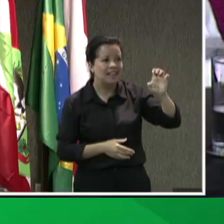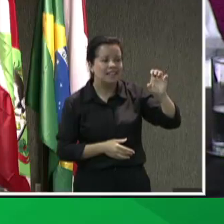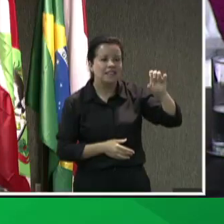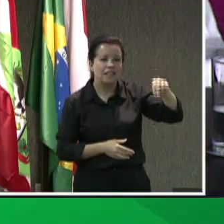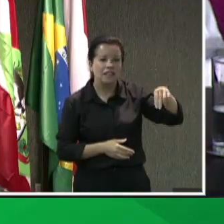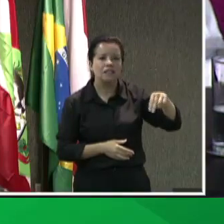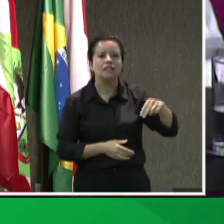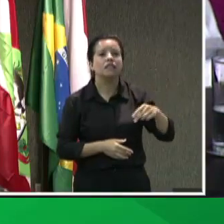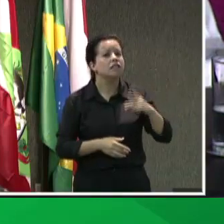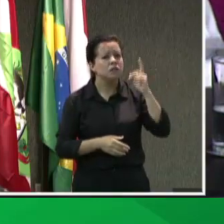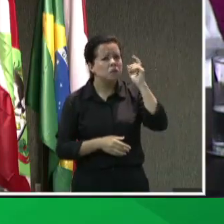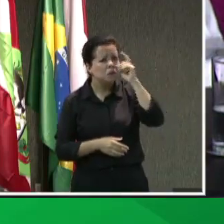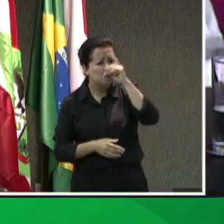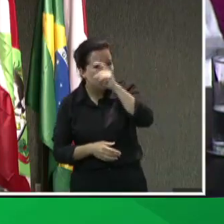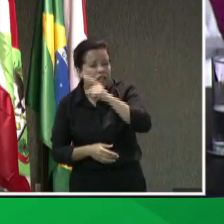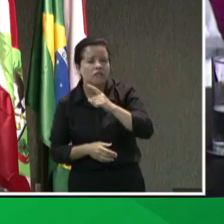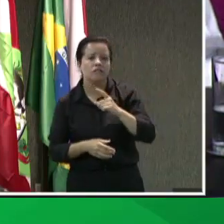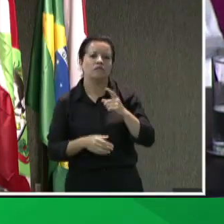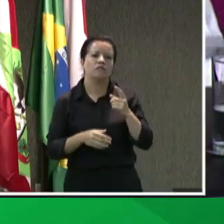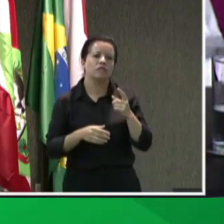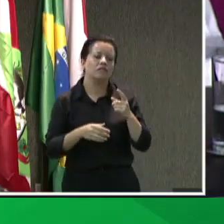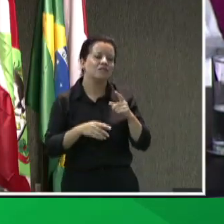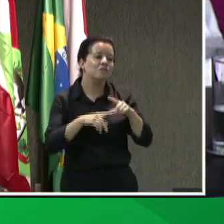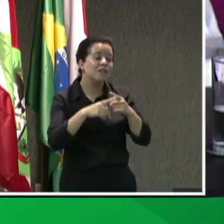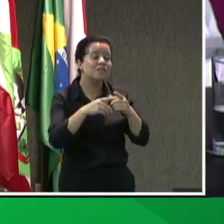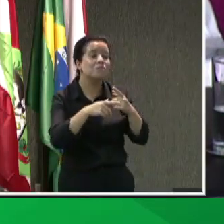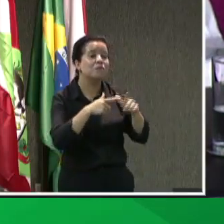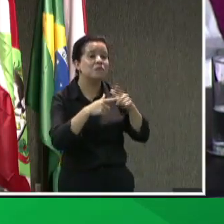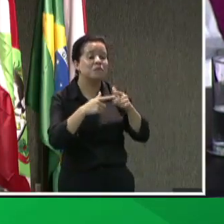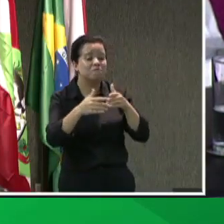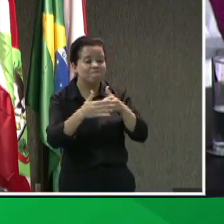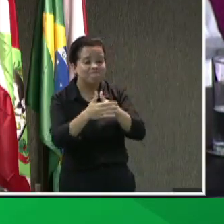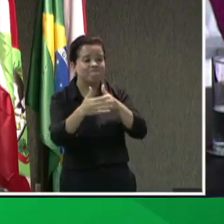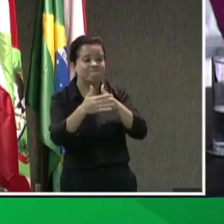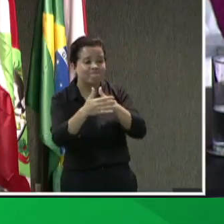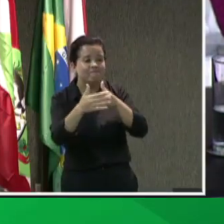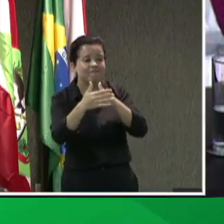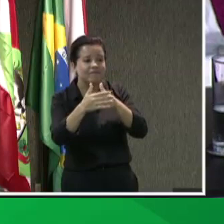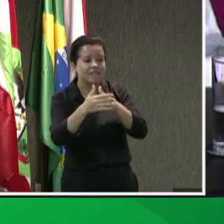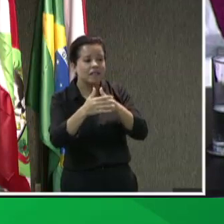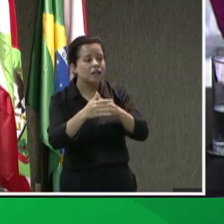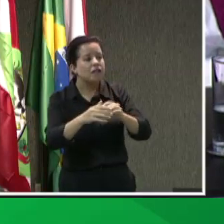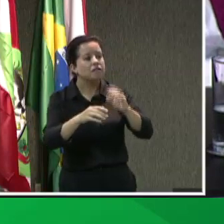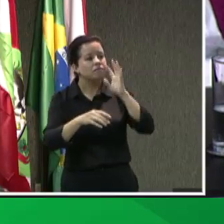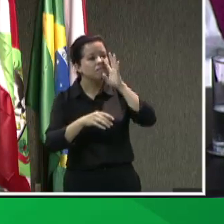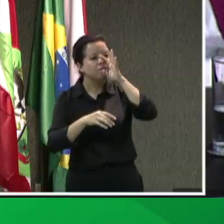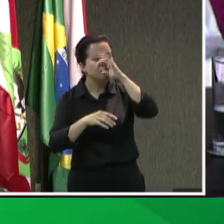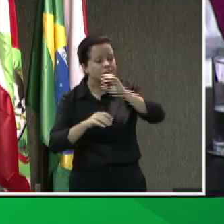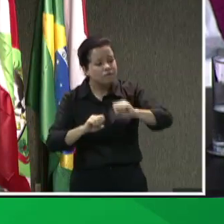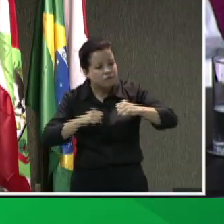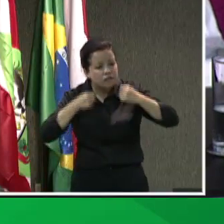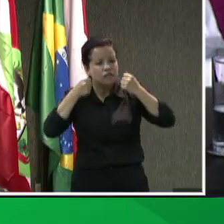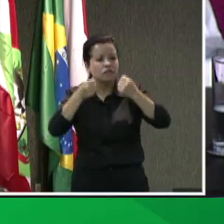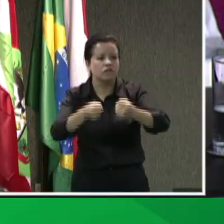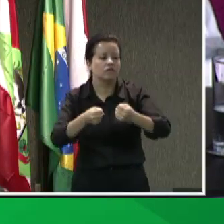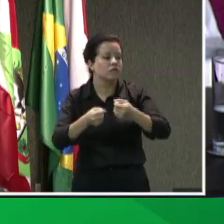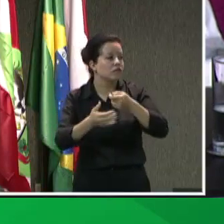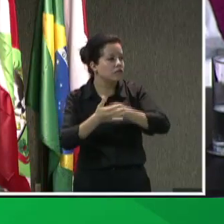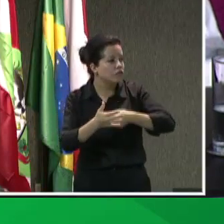achava que era, está sendo uma dificuldade muito grande, por isso que eu falo, é persistência, não desistir, continuar na luta,